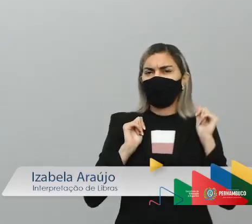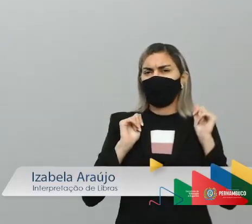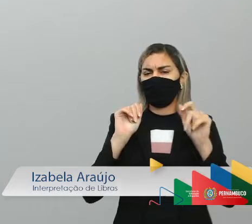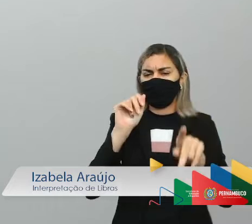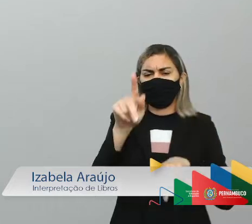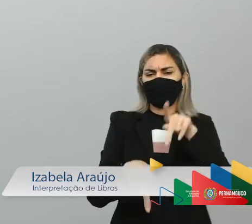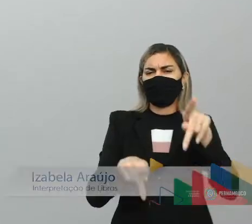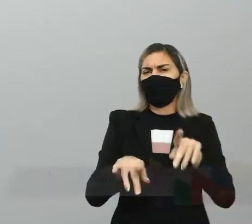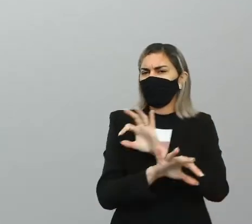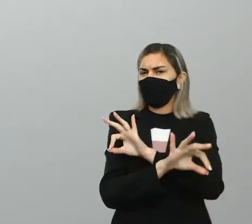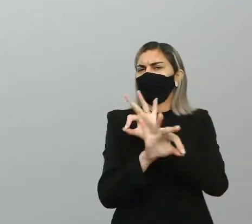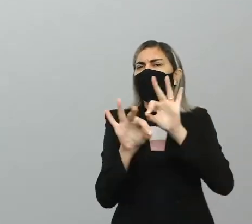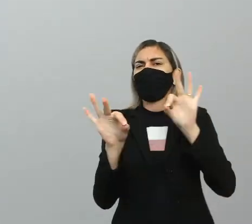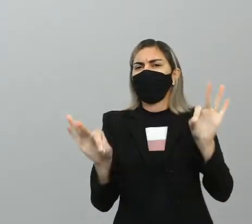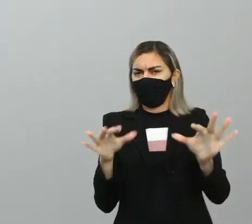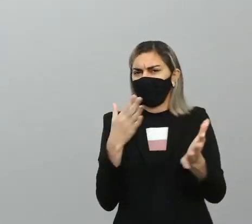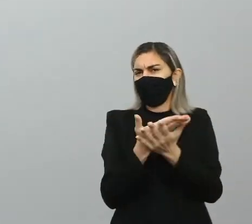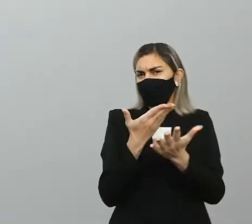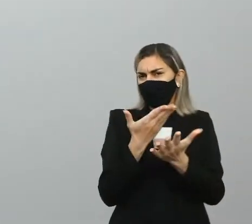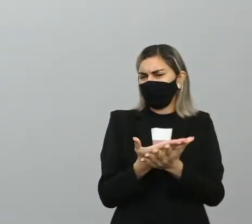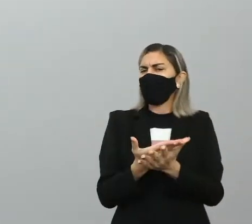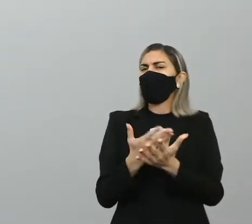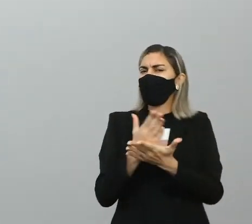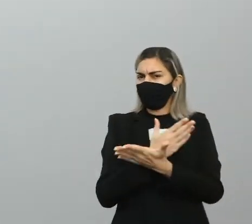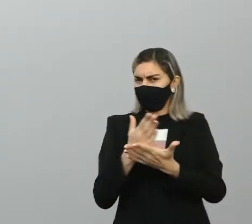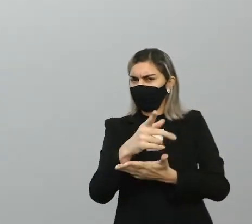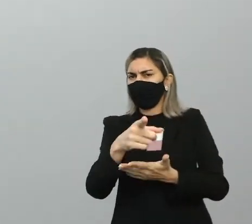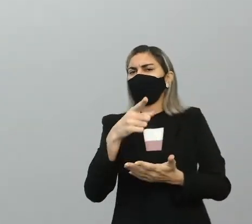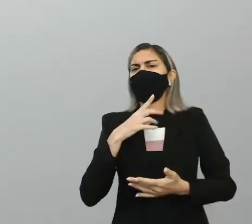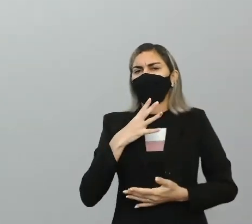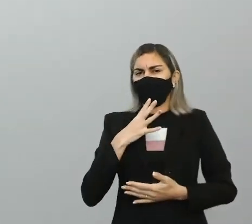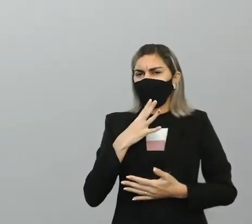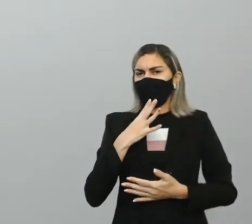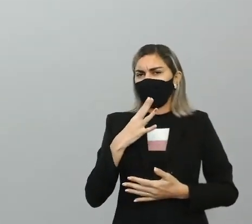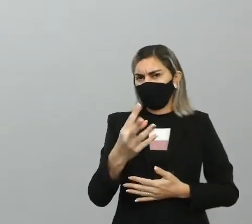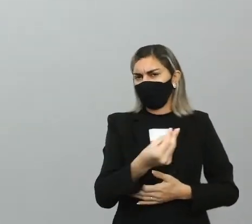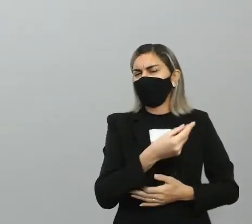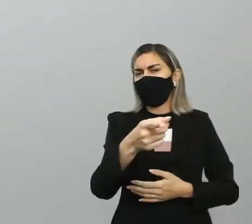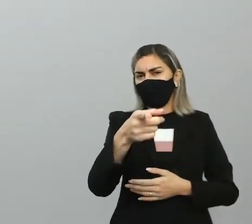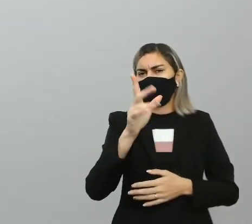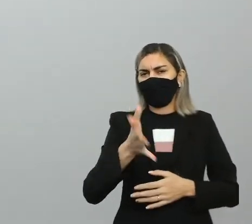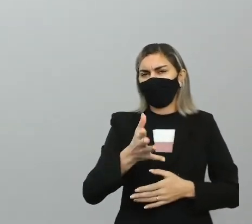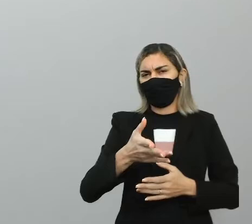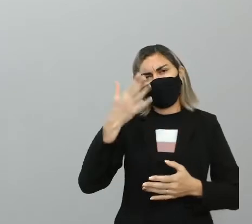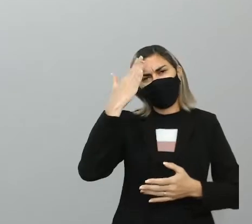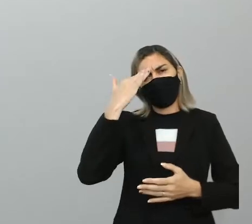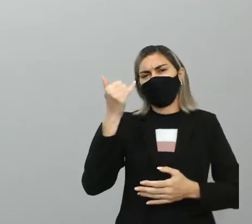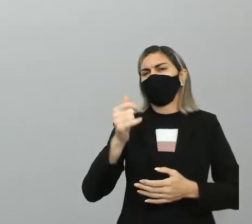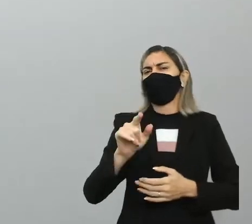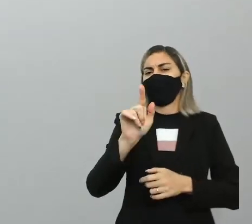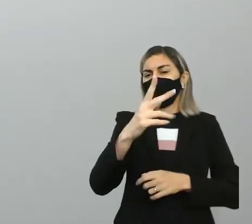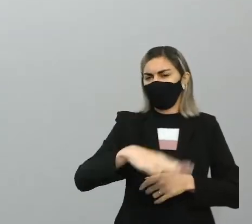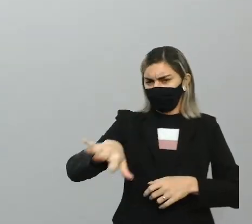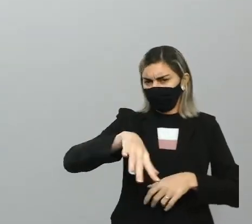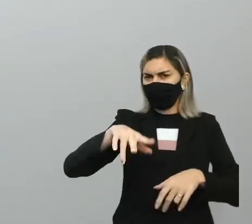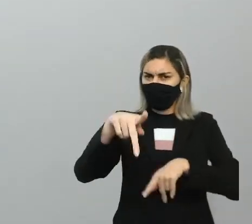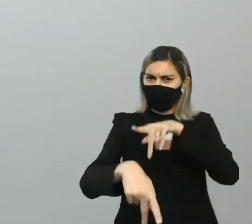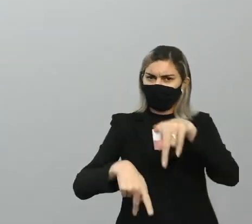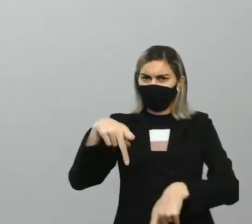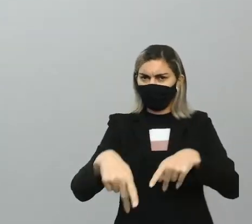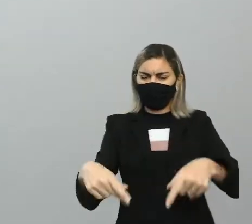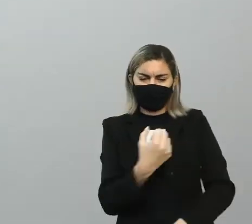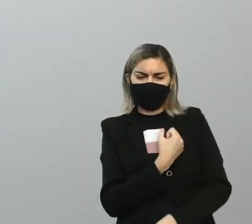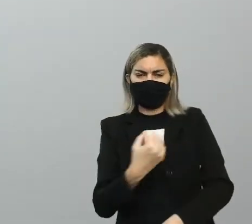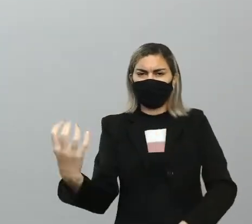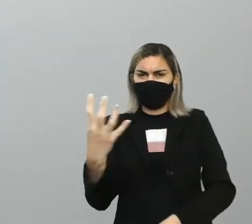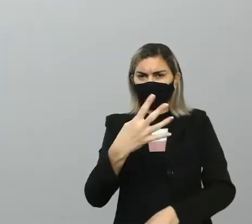povo muito bacana de ser estudado, que talvez remeta a algum conhecimento que você já tenha previamente. Esse povo, essa parte 4 da